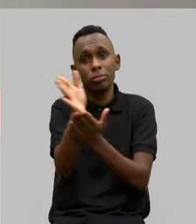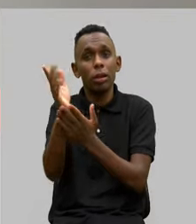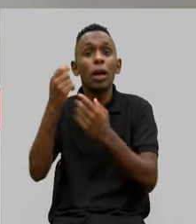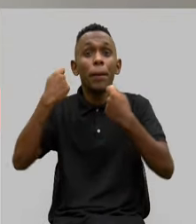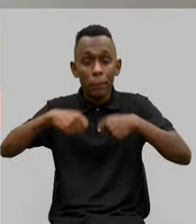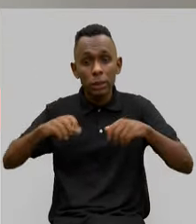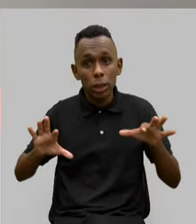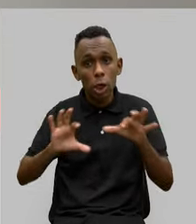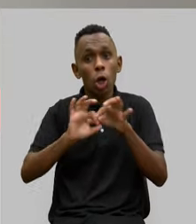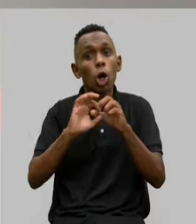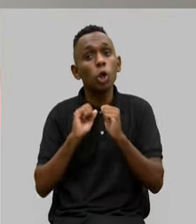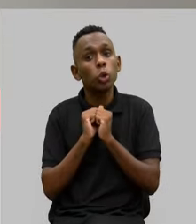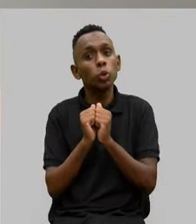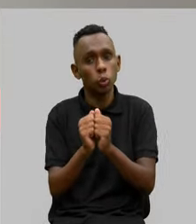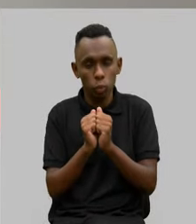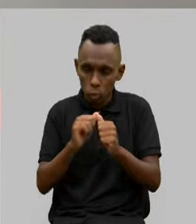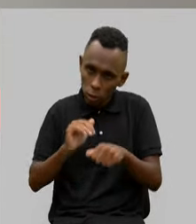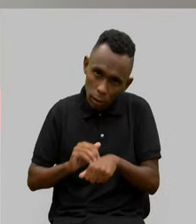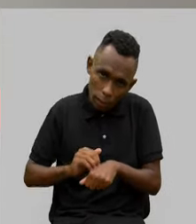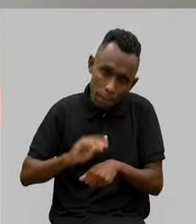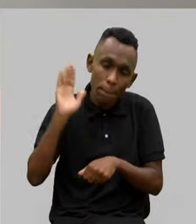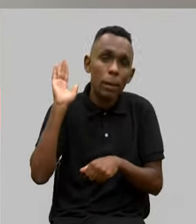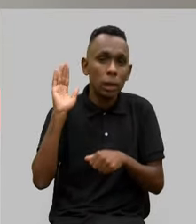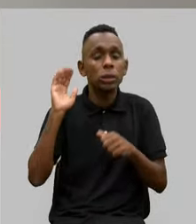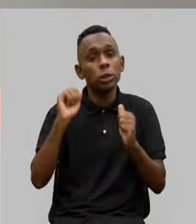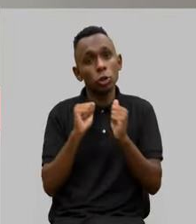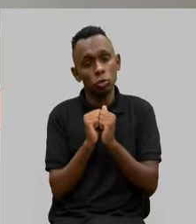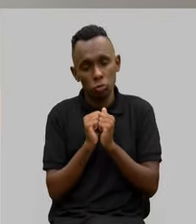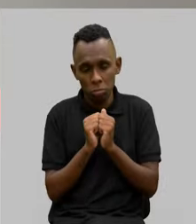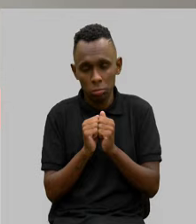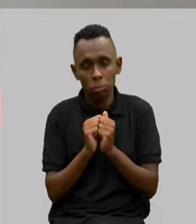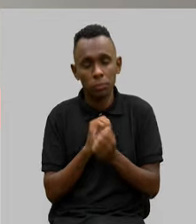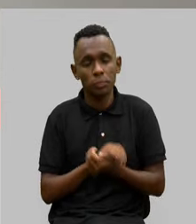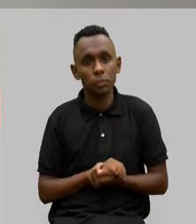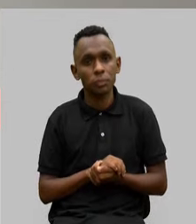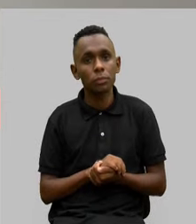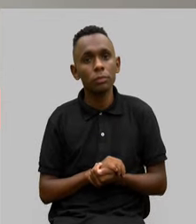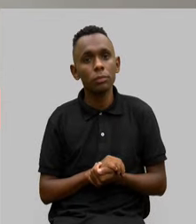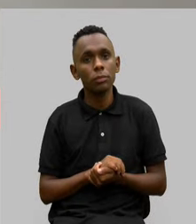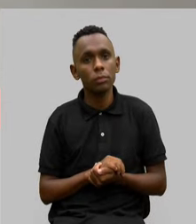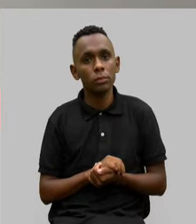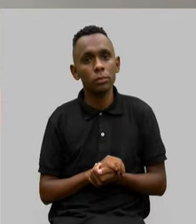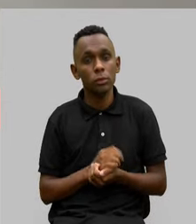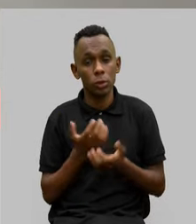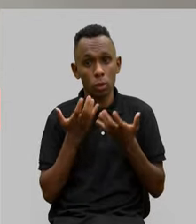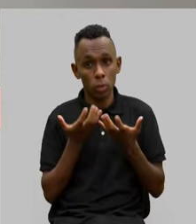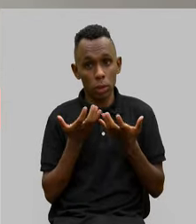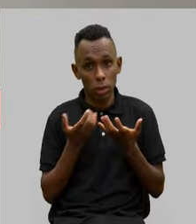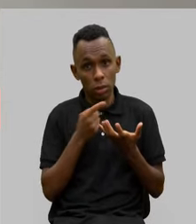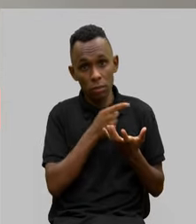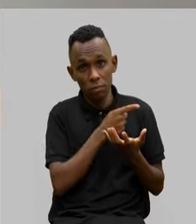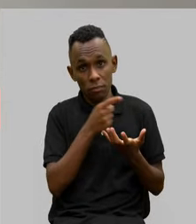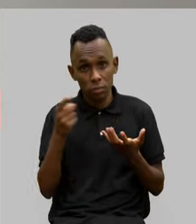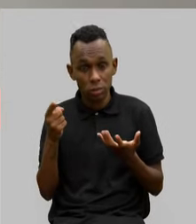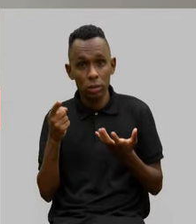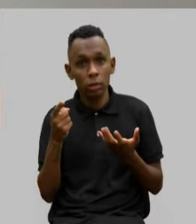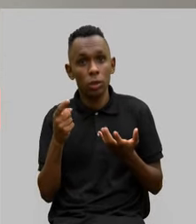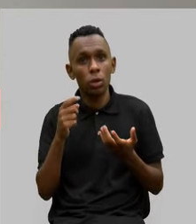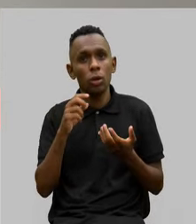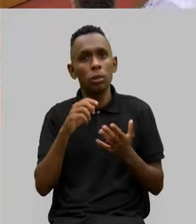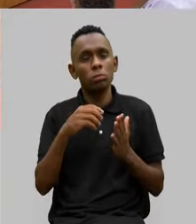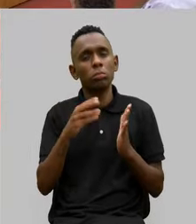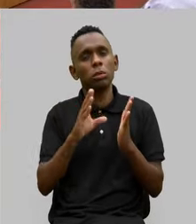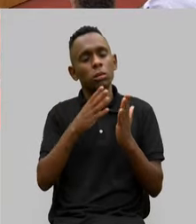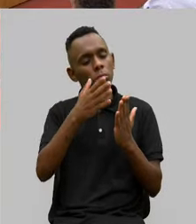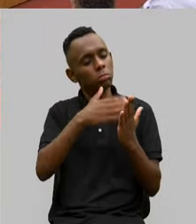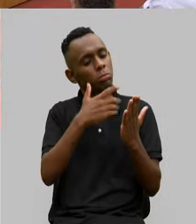se juntar mais né quero dizer se juntar mais eh Então eu queria que vocês guardassem aí não sei se alguém ainda usa a agenda